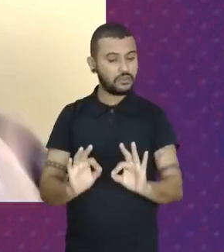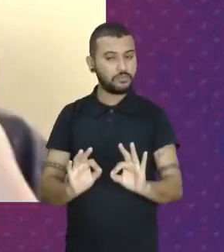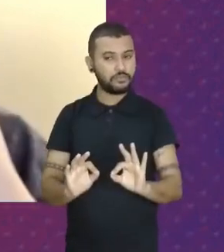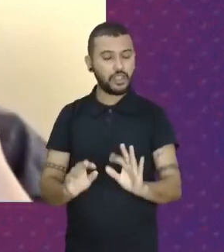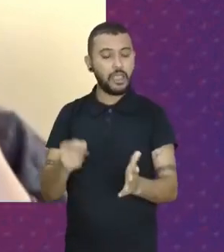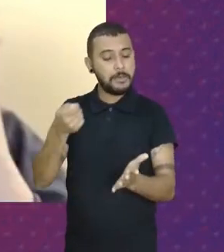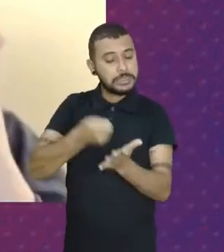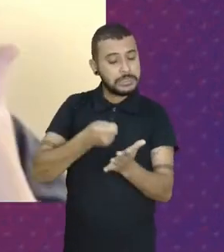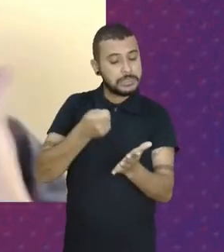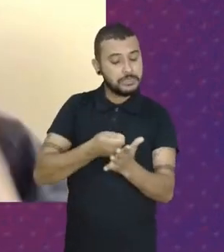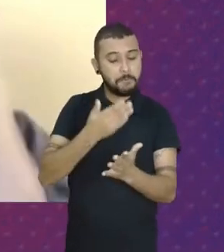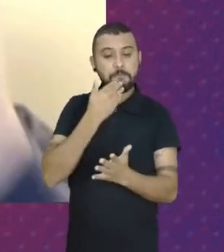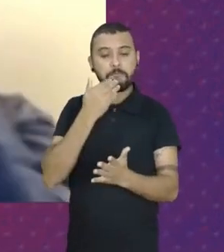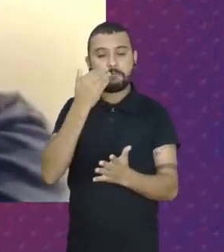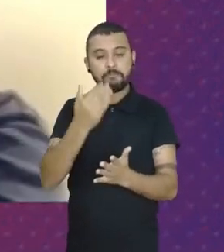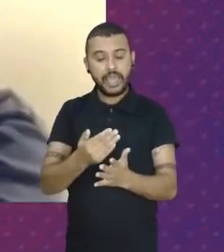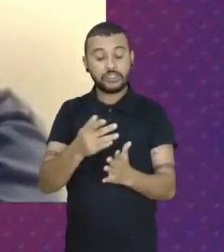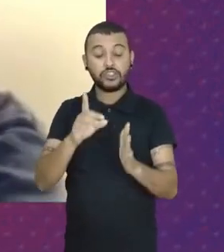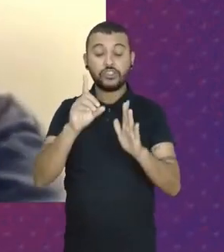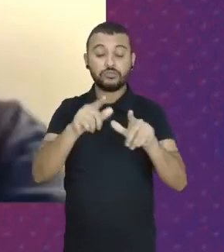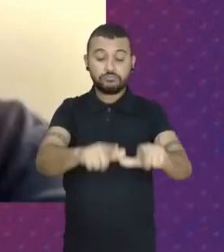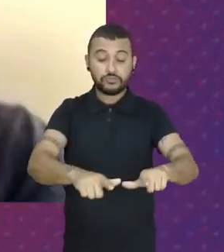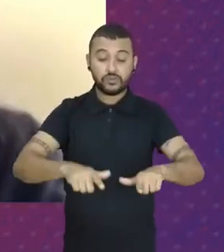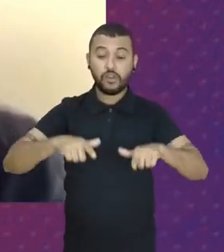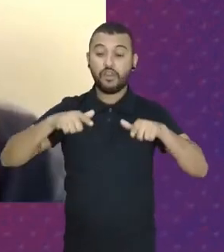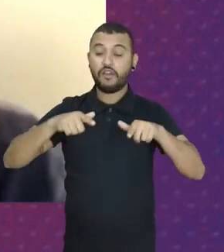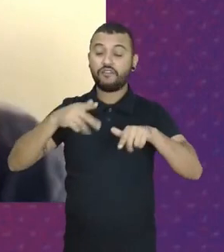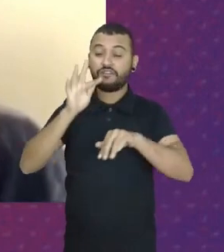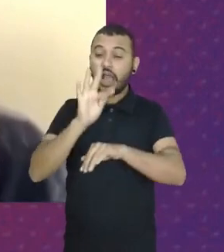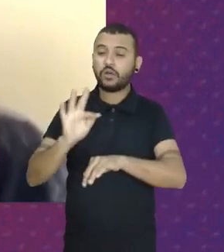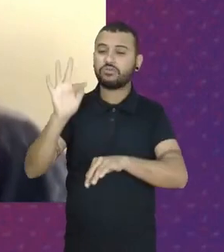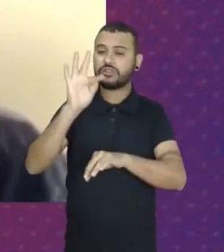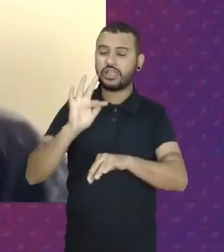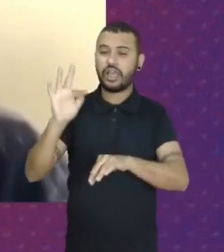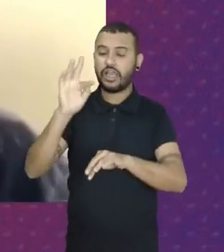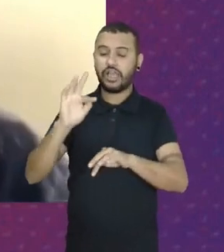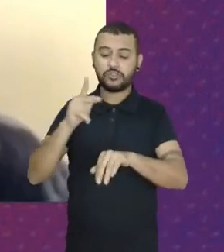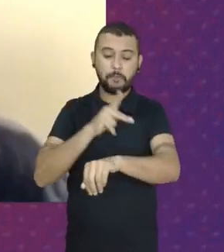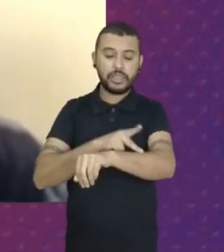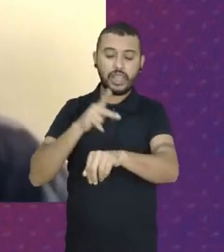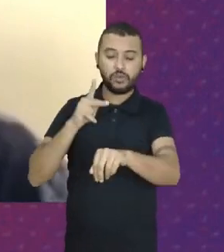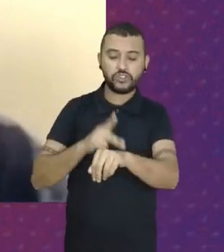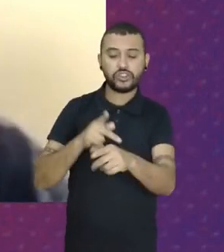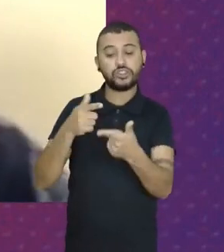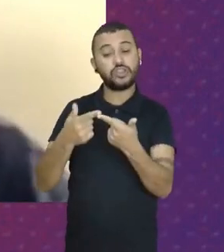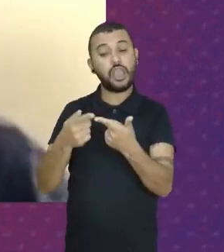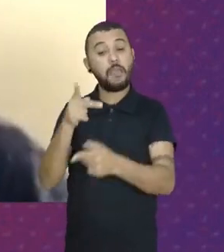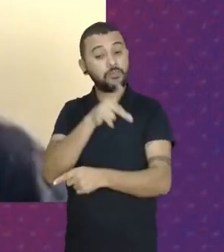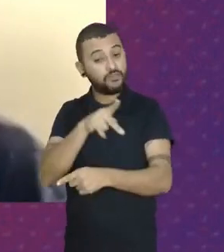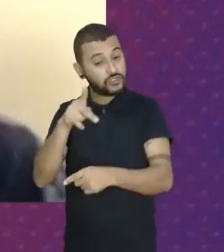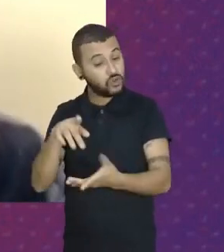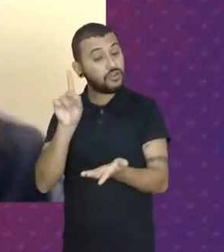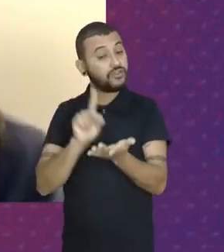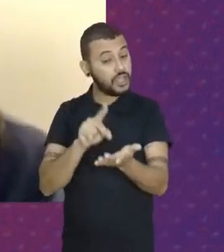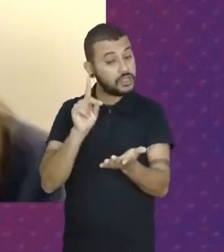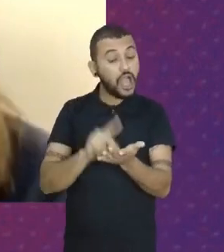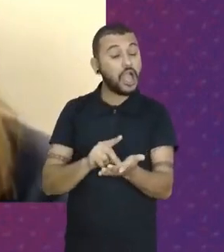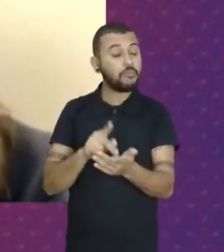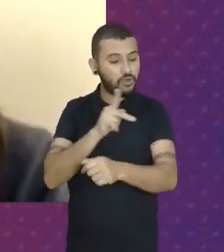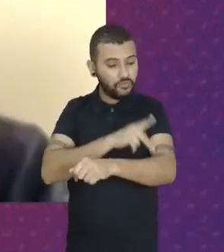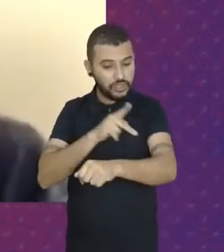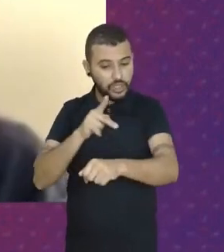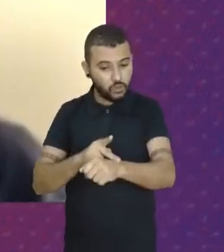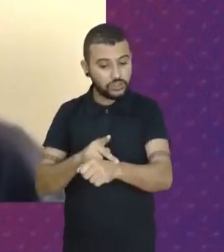ser exigido, inclusive, o diploma de ensino superior em pedagogia. Então, são professoras de creche, né,